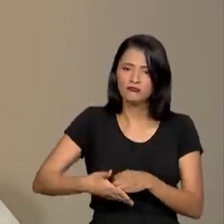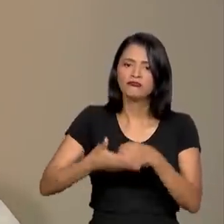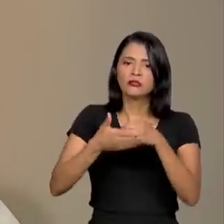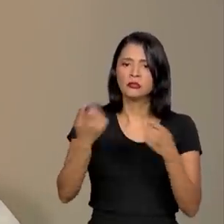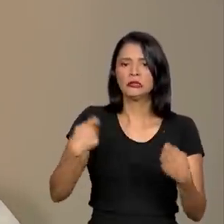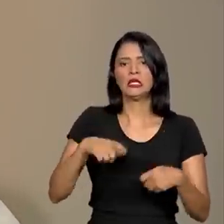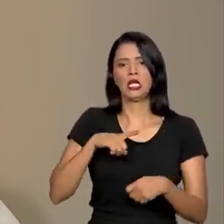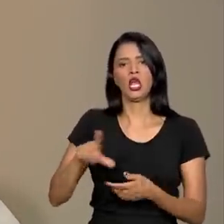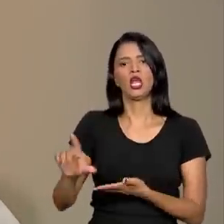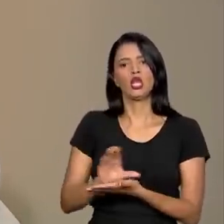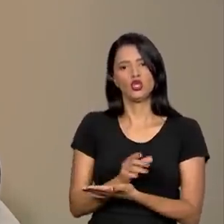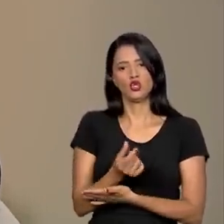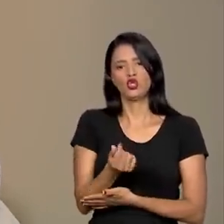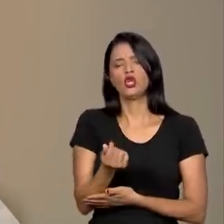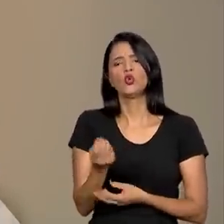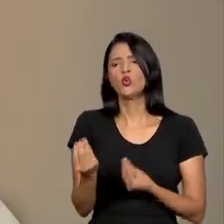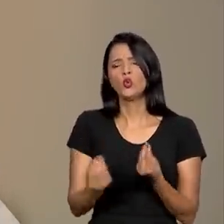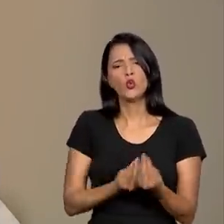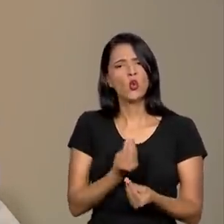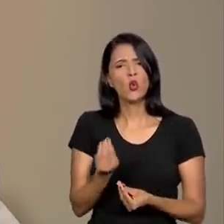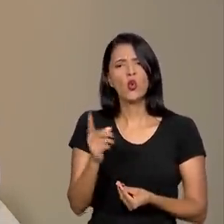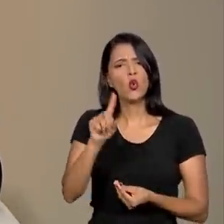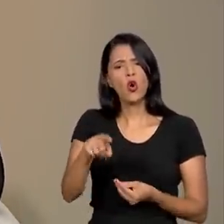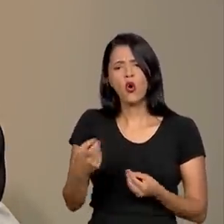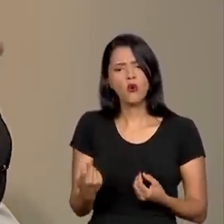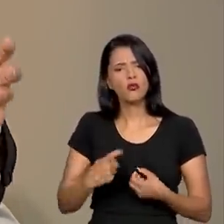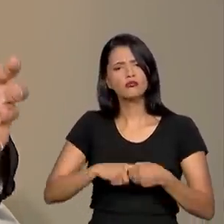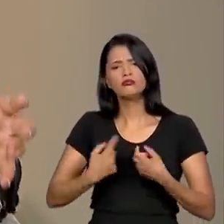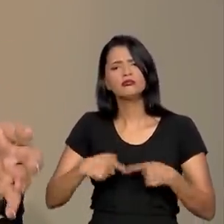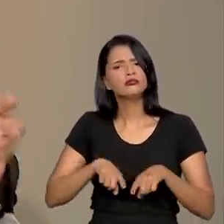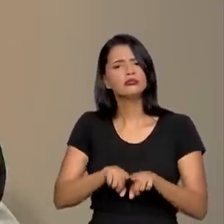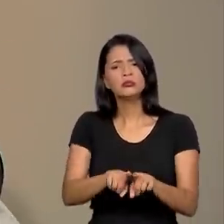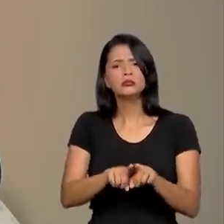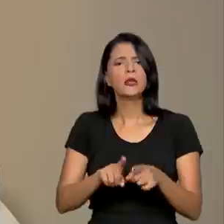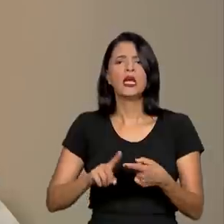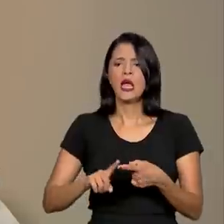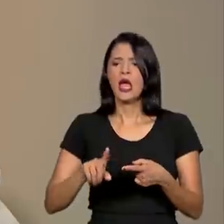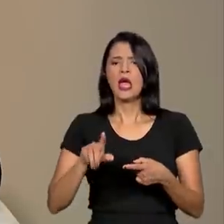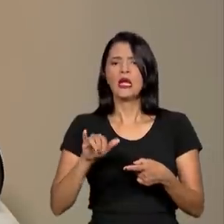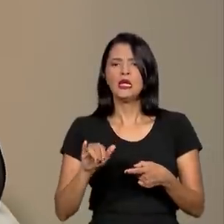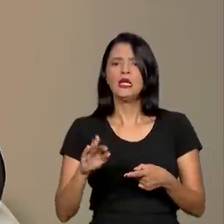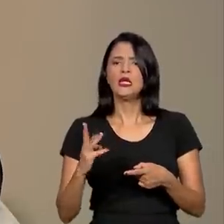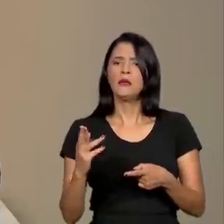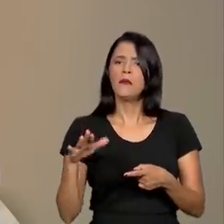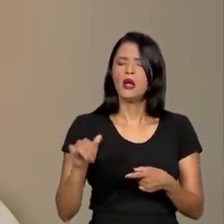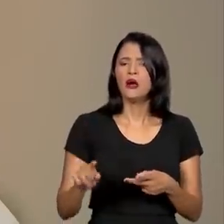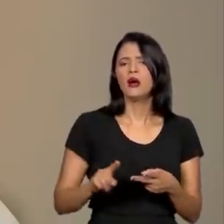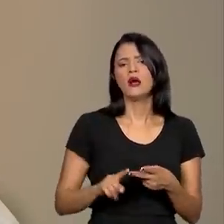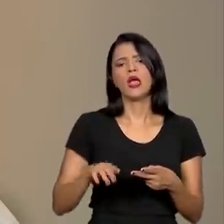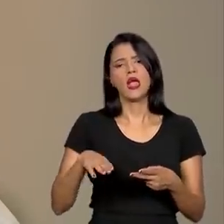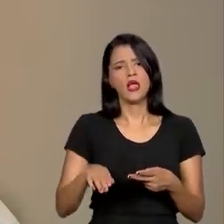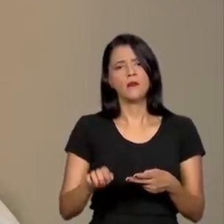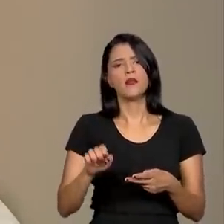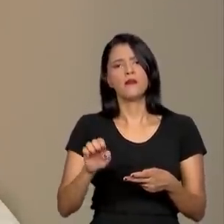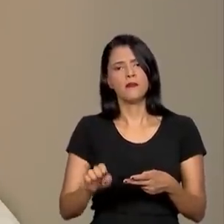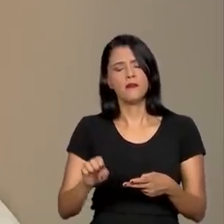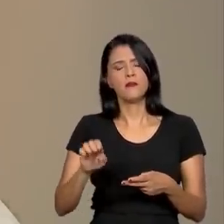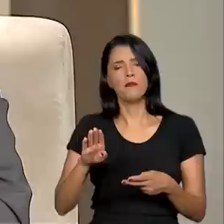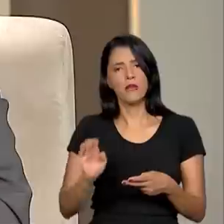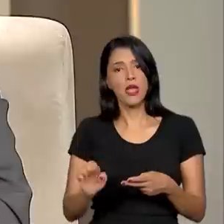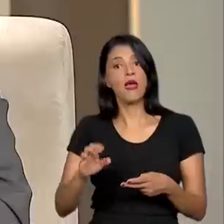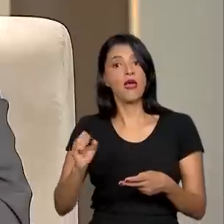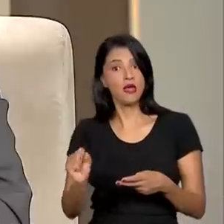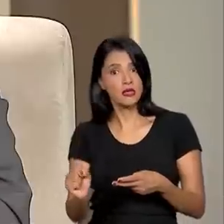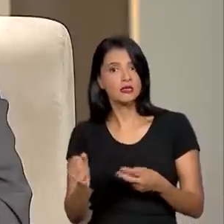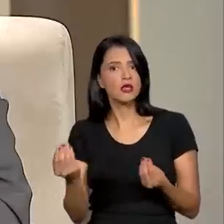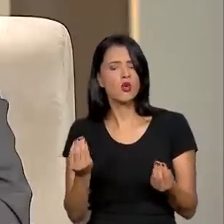ter recursos. Exato. Como que é essa parceria entre o IBRAM e o BNDES na modelagem desse fundo patrimonial?